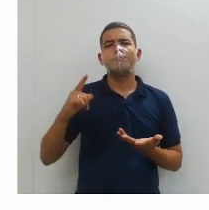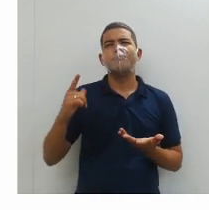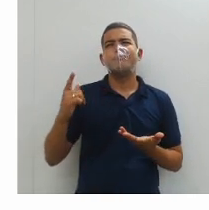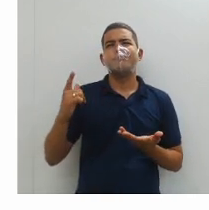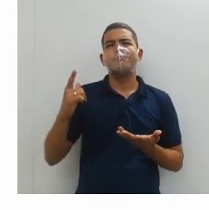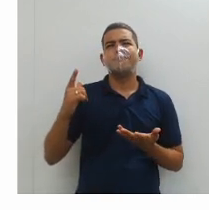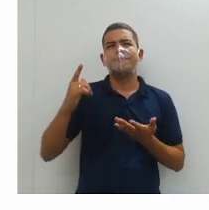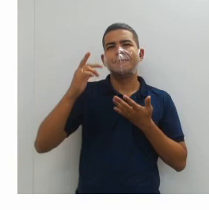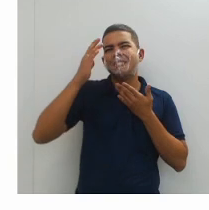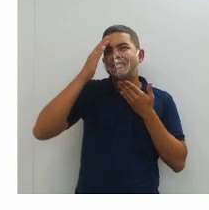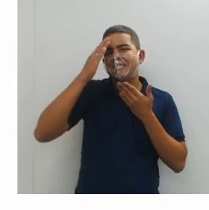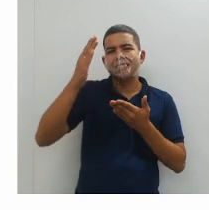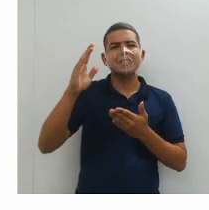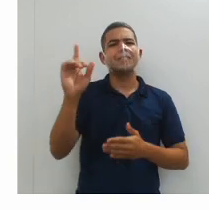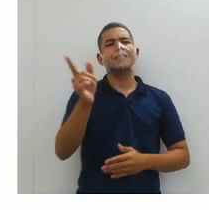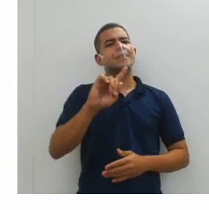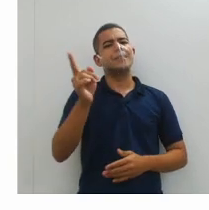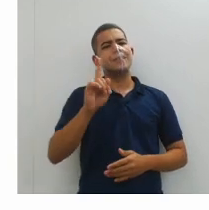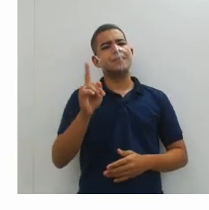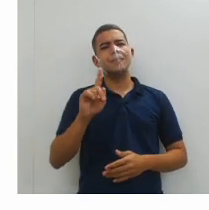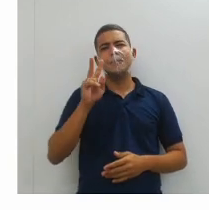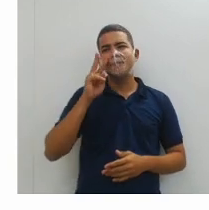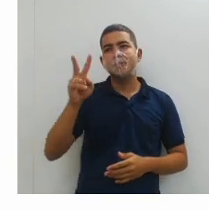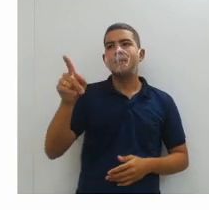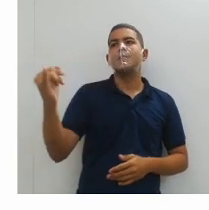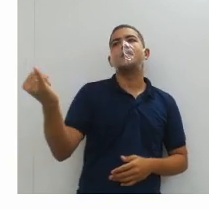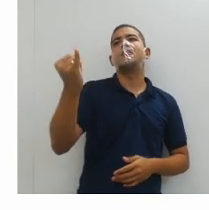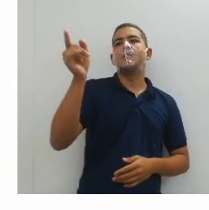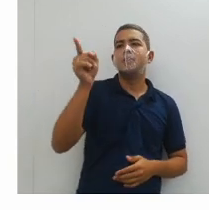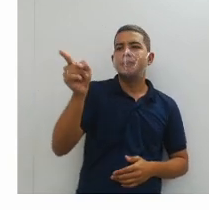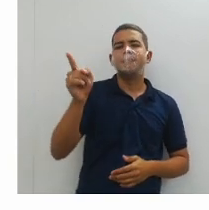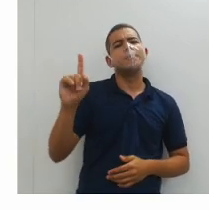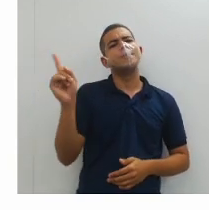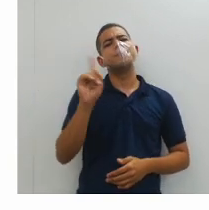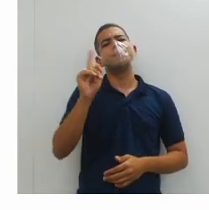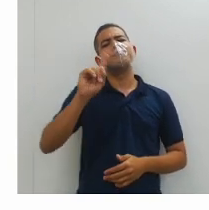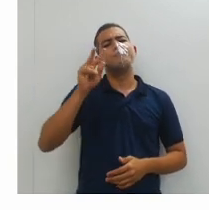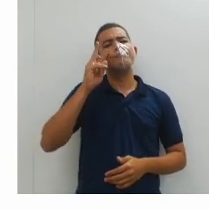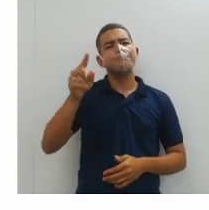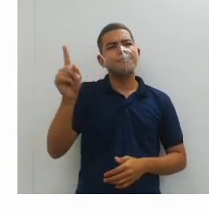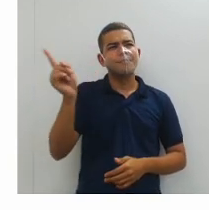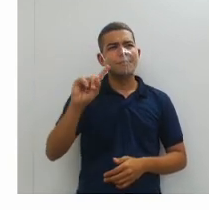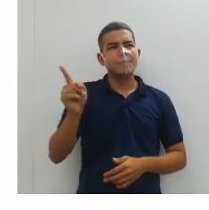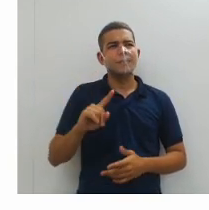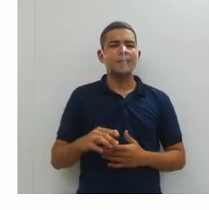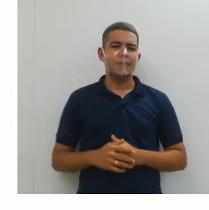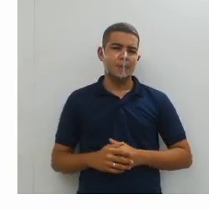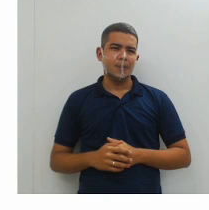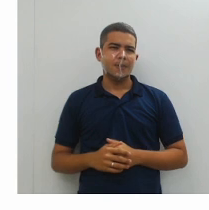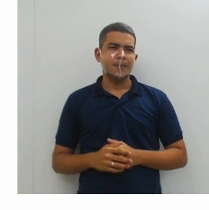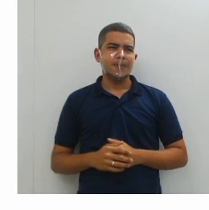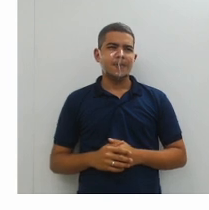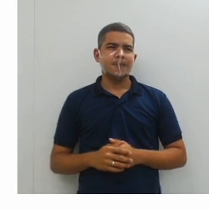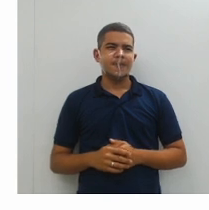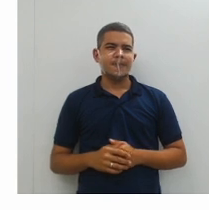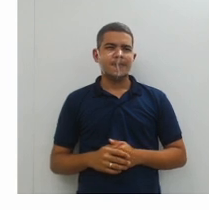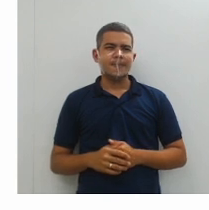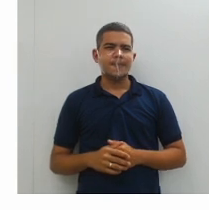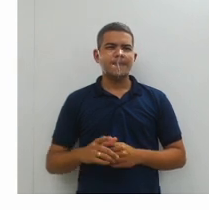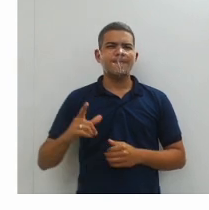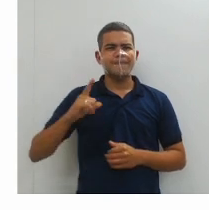sentido de não reconhecer a importância do outro, né? Para contribuir com o seu crescimento,